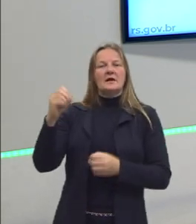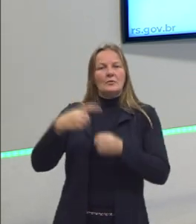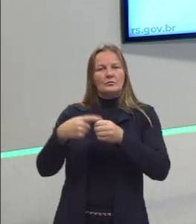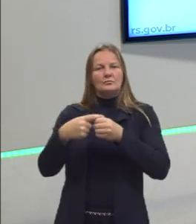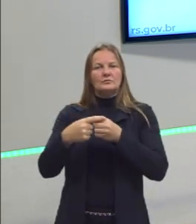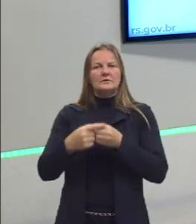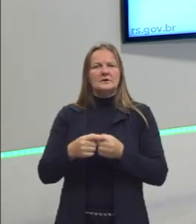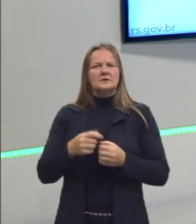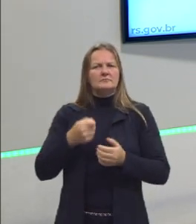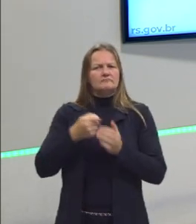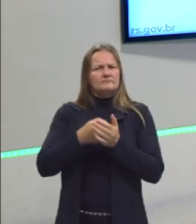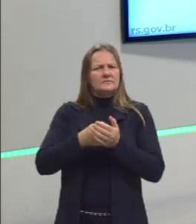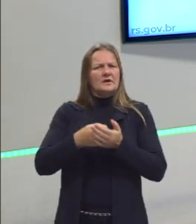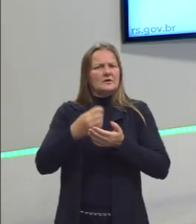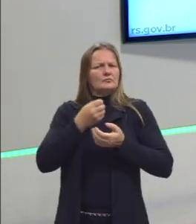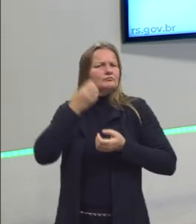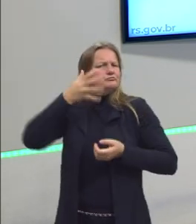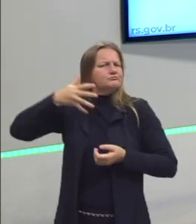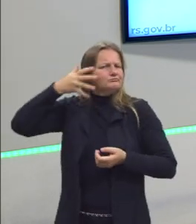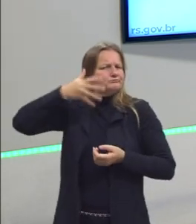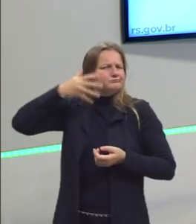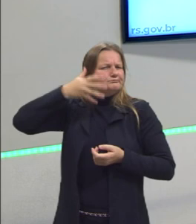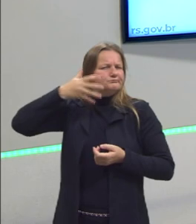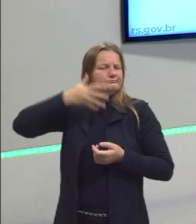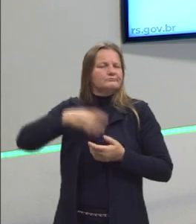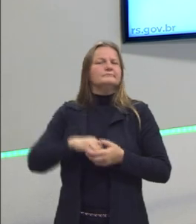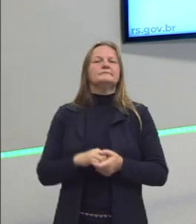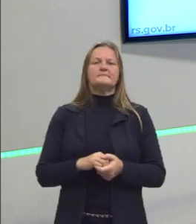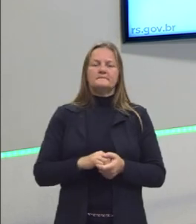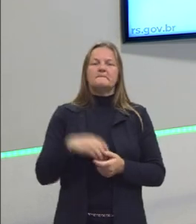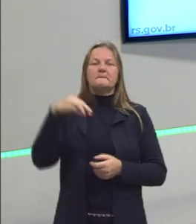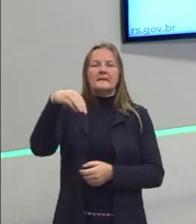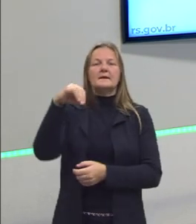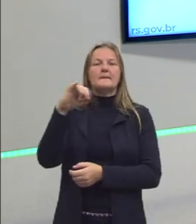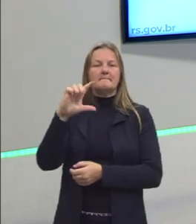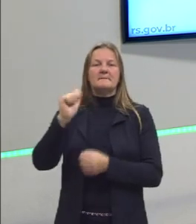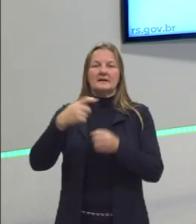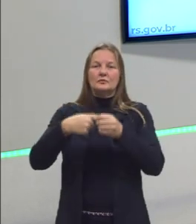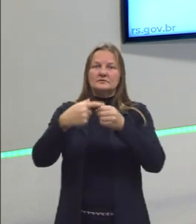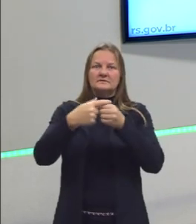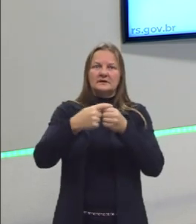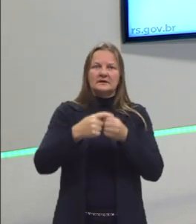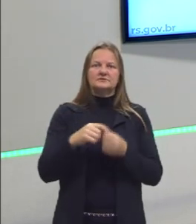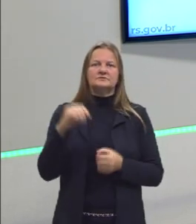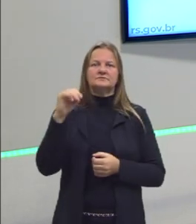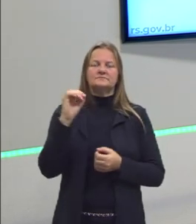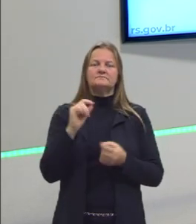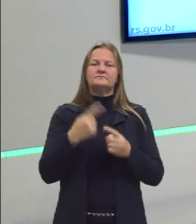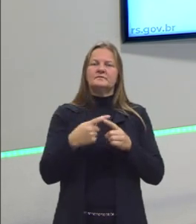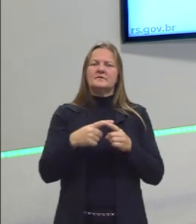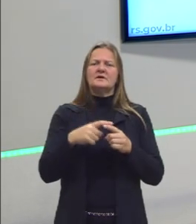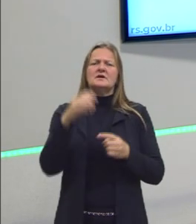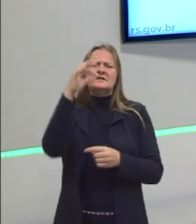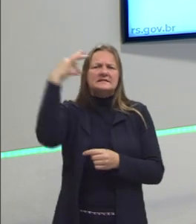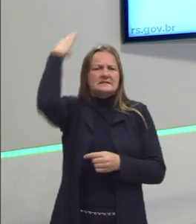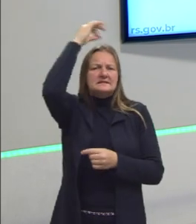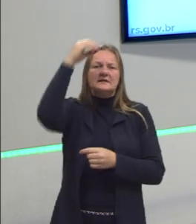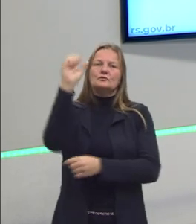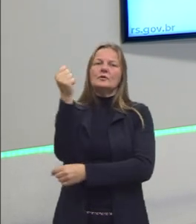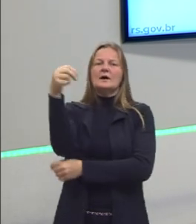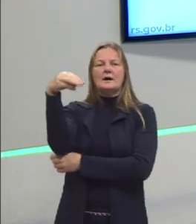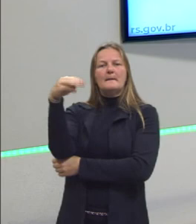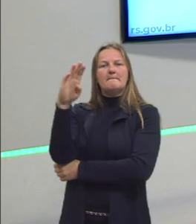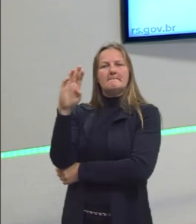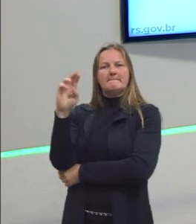exímio professor de retórica em Milão ele fica sabendo a fama do Santo Ambrósio que também é no